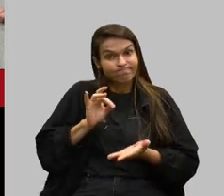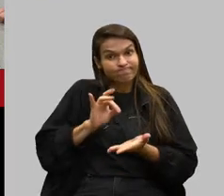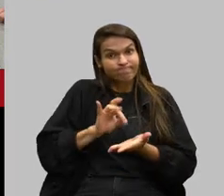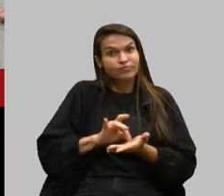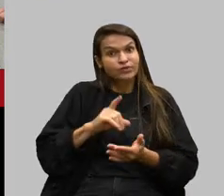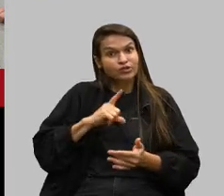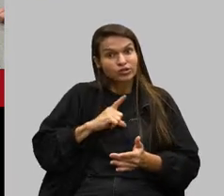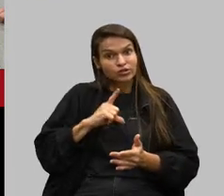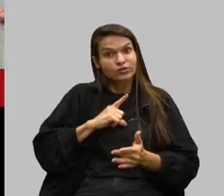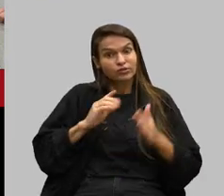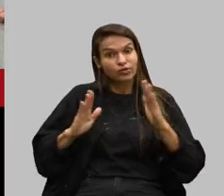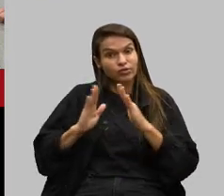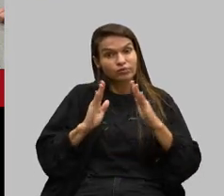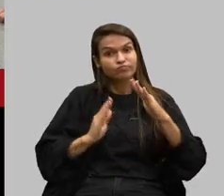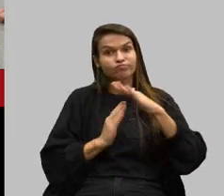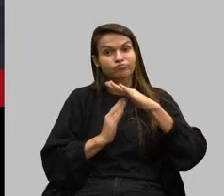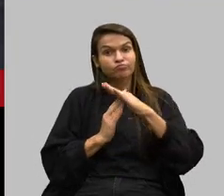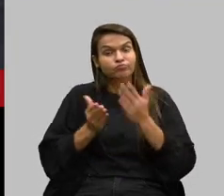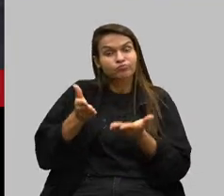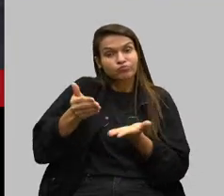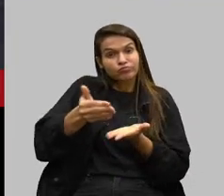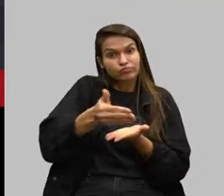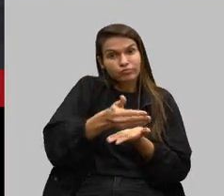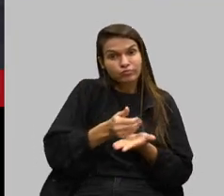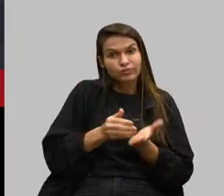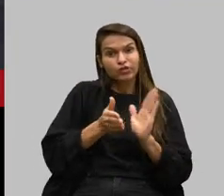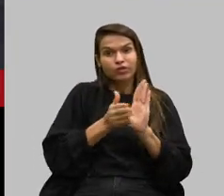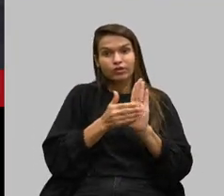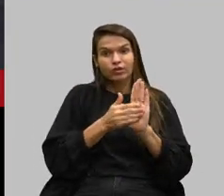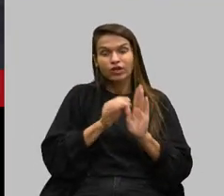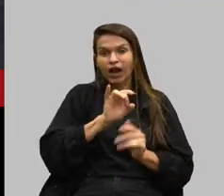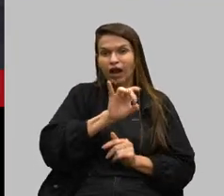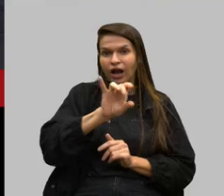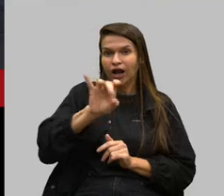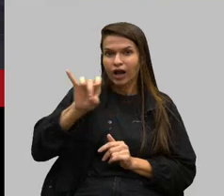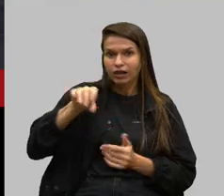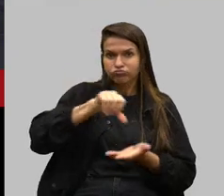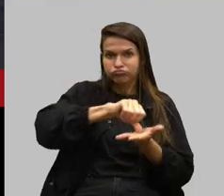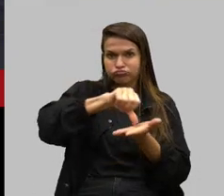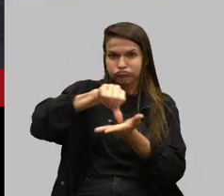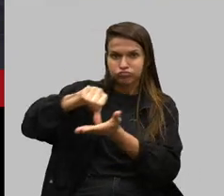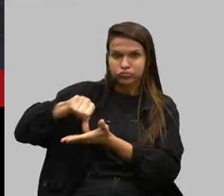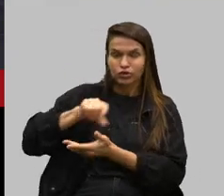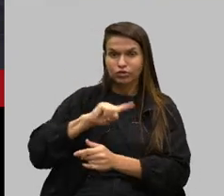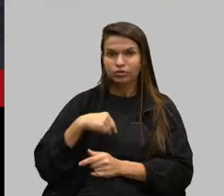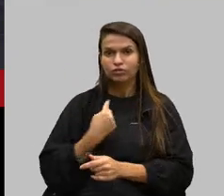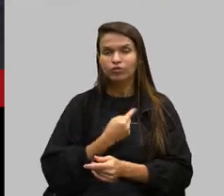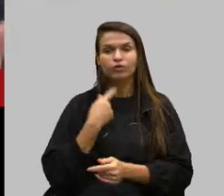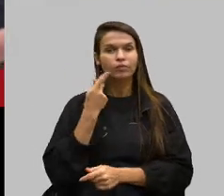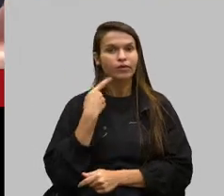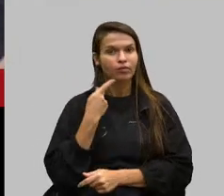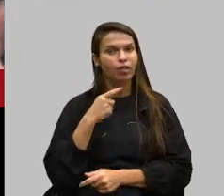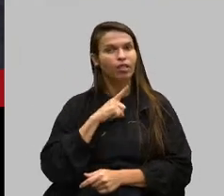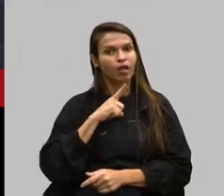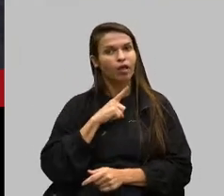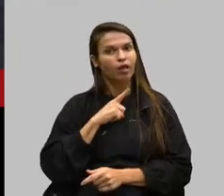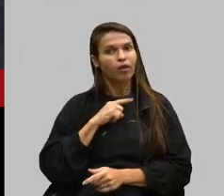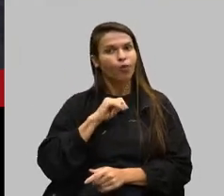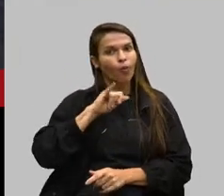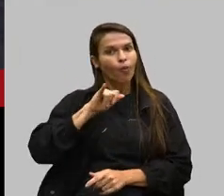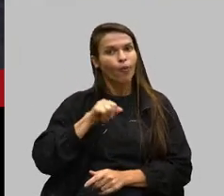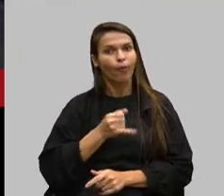tempo para prestar a conta de cada respectiva pasta e que nós parlamentares tenhamos também